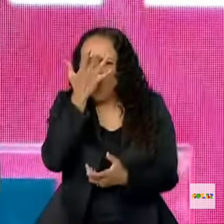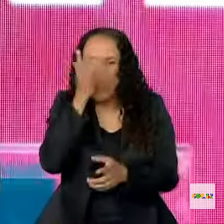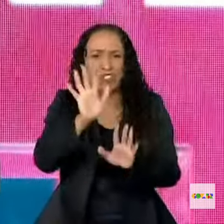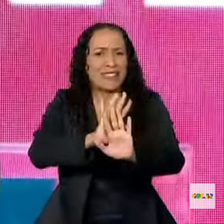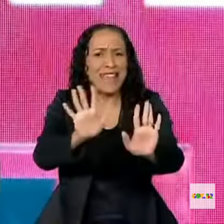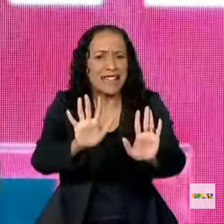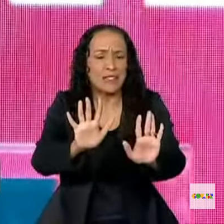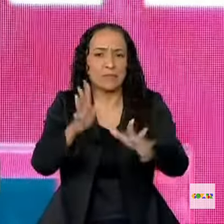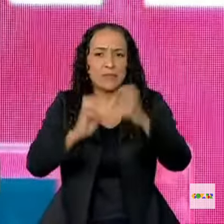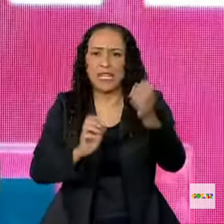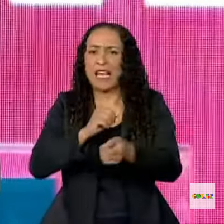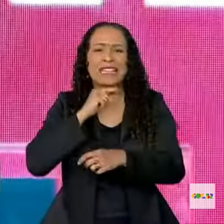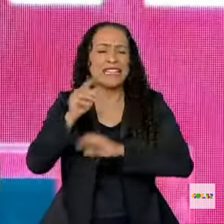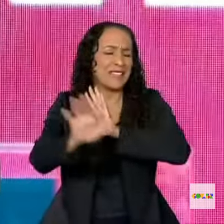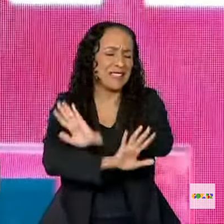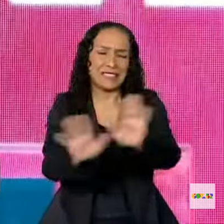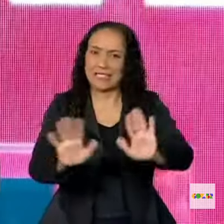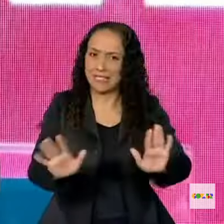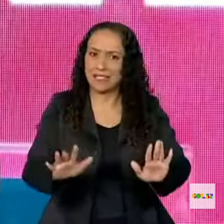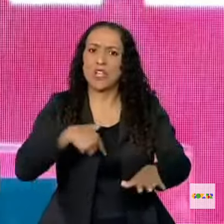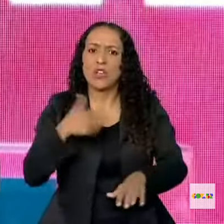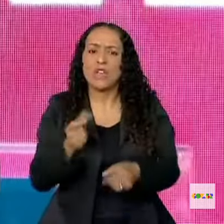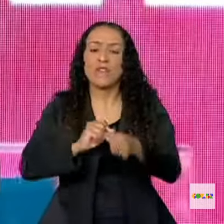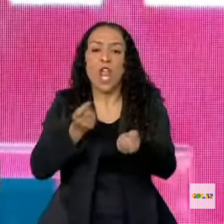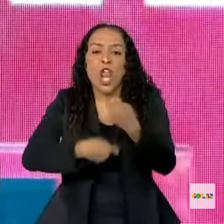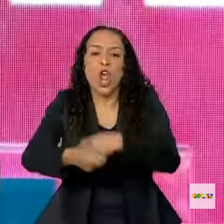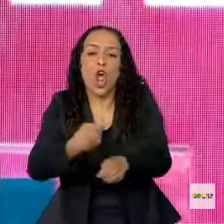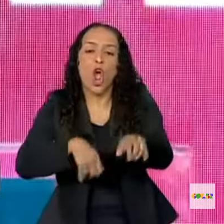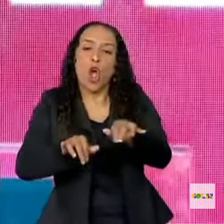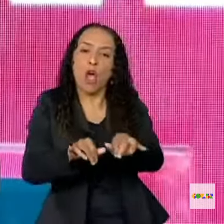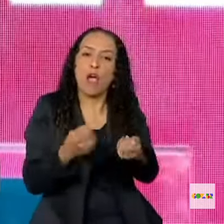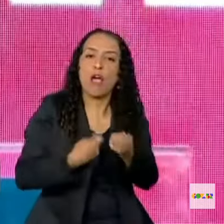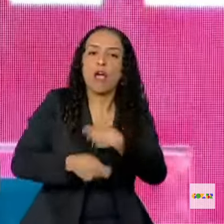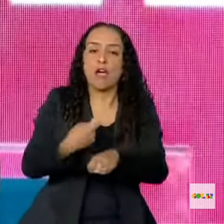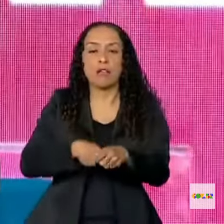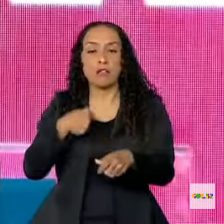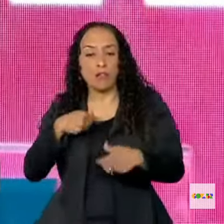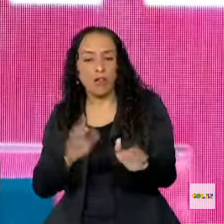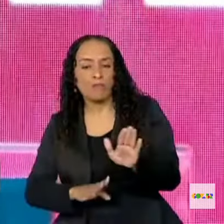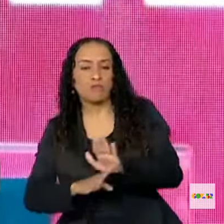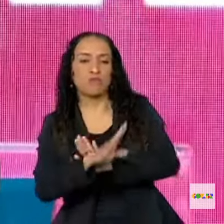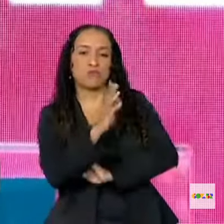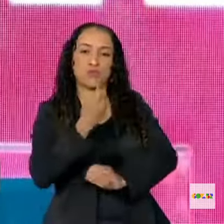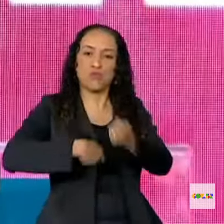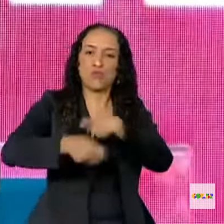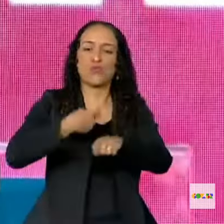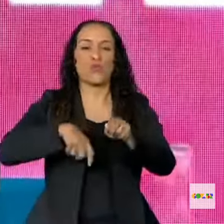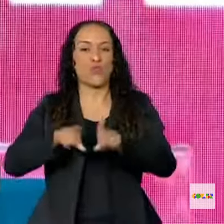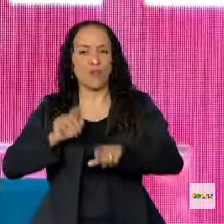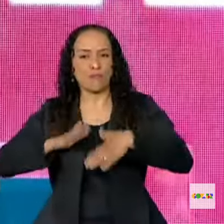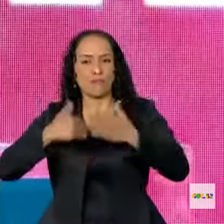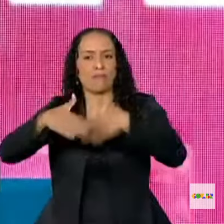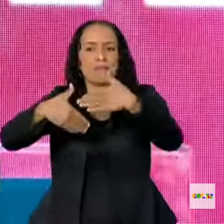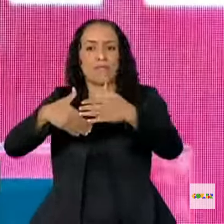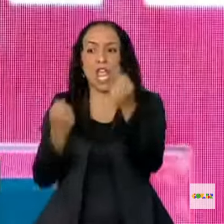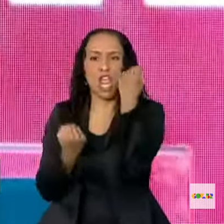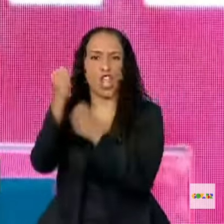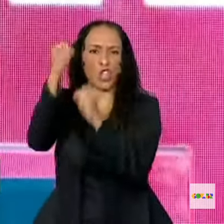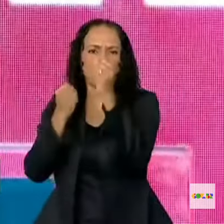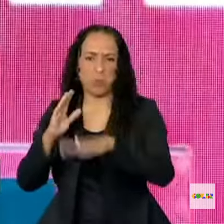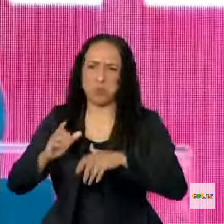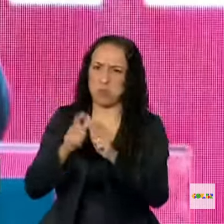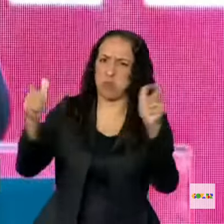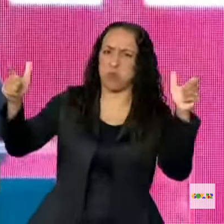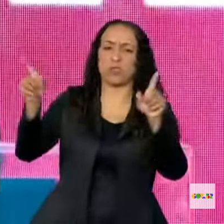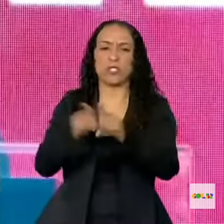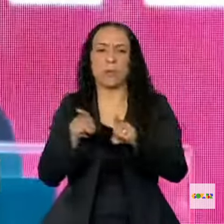brigar com ninguém eu quero é fazer negócio eu quero é crescer economicamente eu quero que as nossas indústrias cresçam